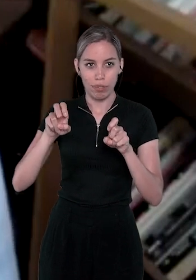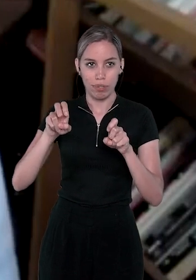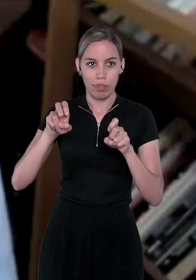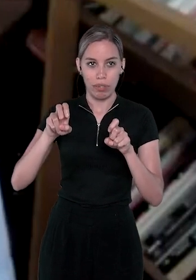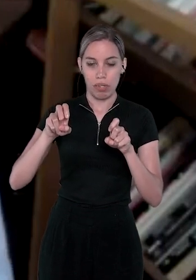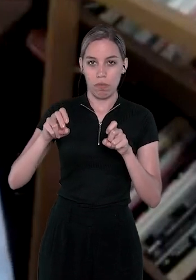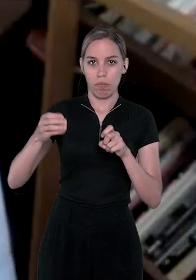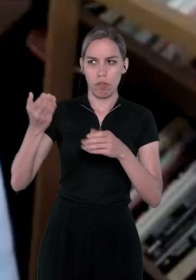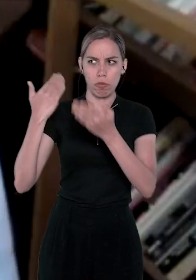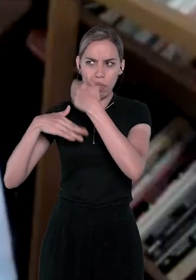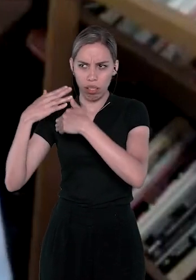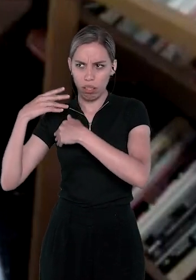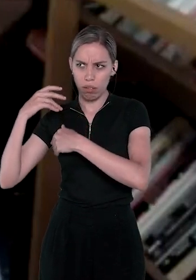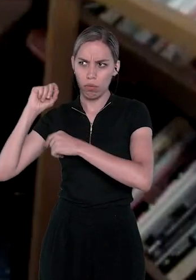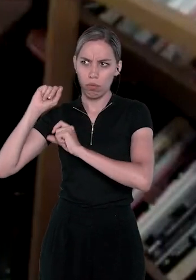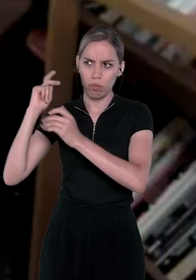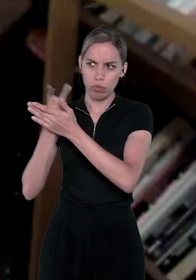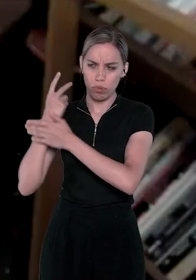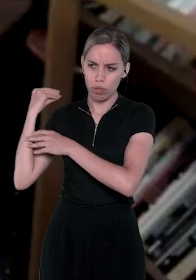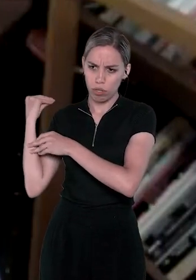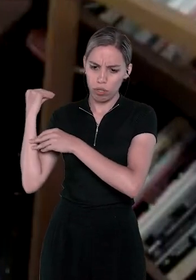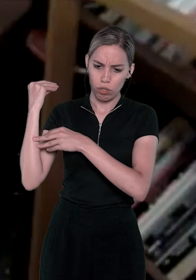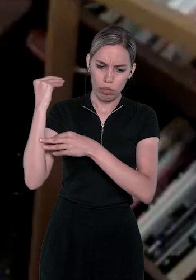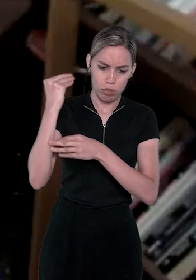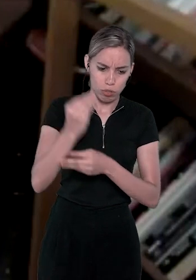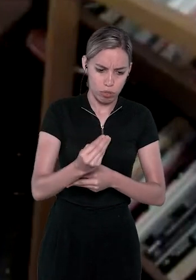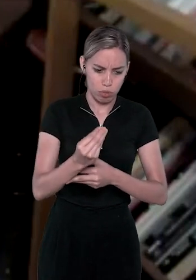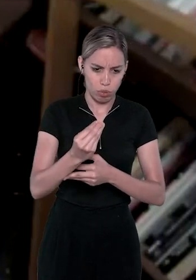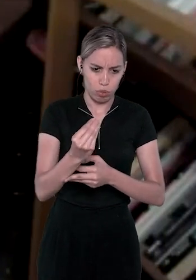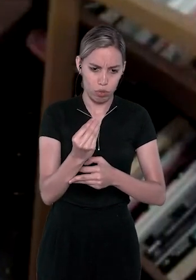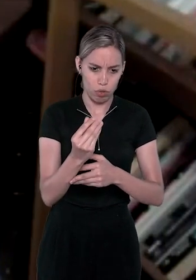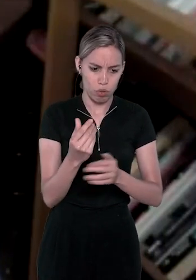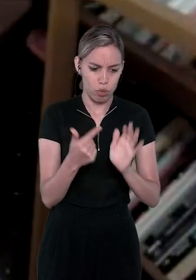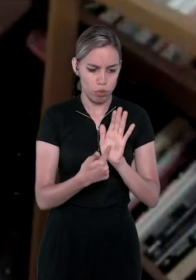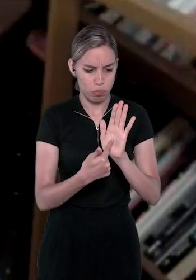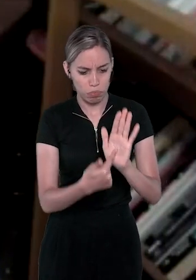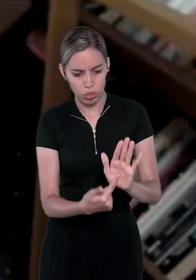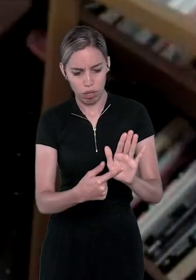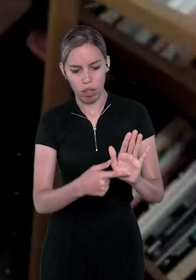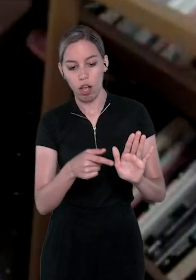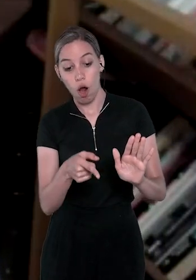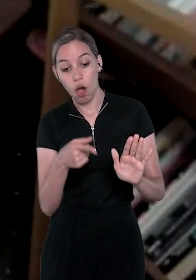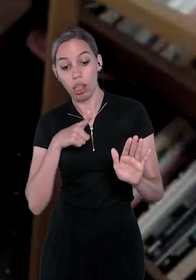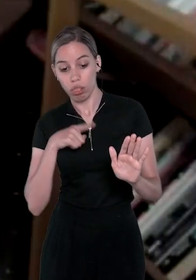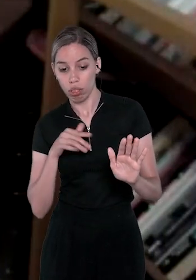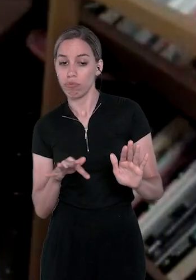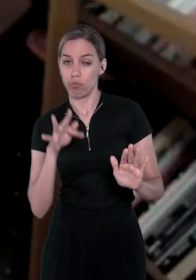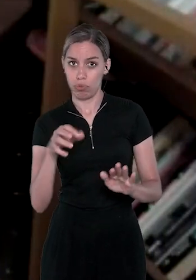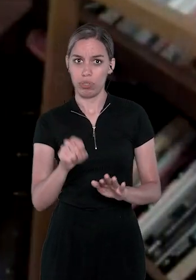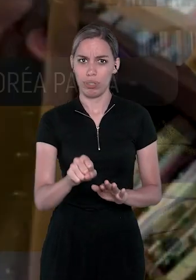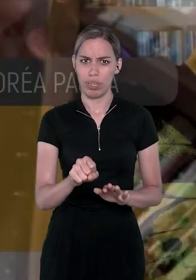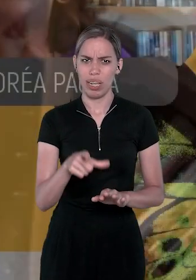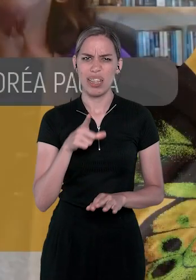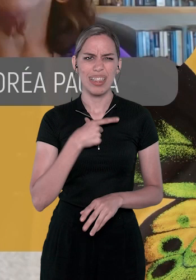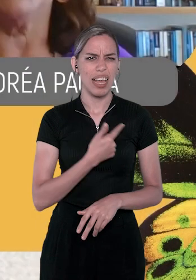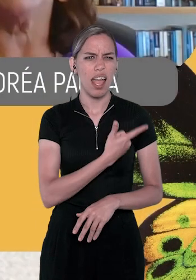o plano do futuro e mostrar que tem um caminho. O William Gibson, tem vários autores que